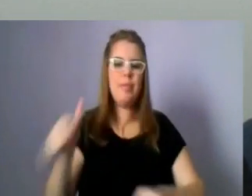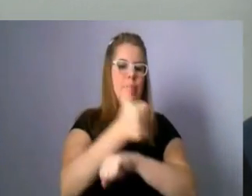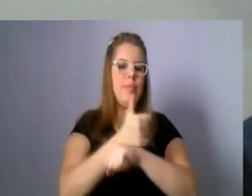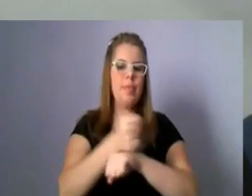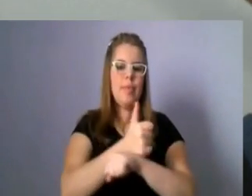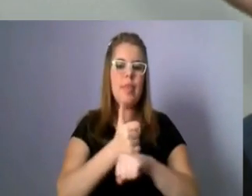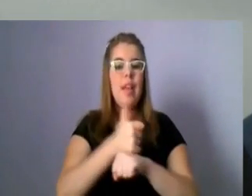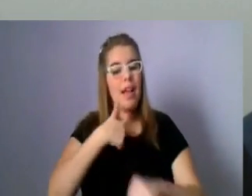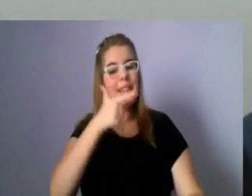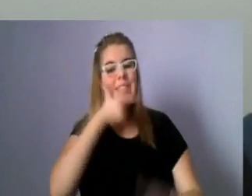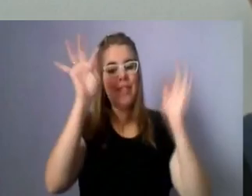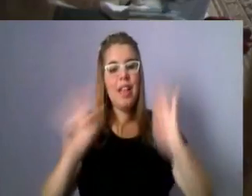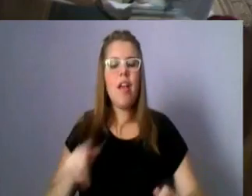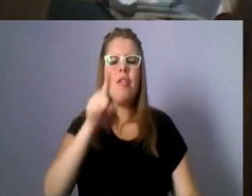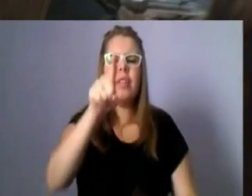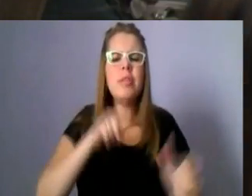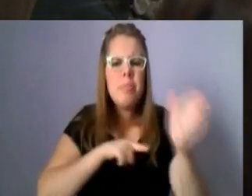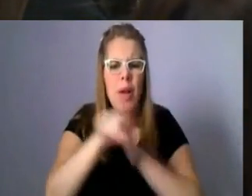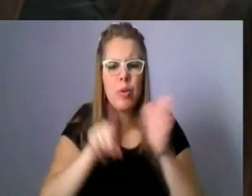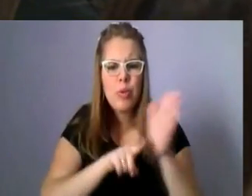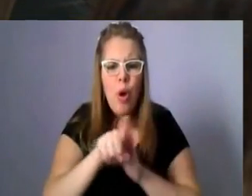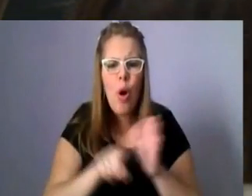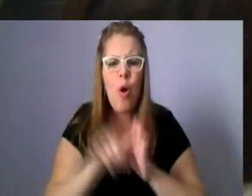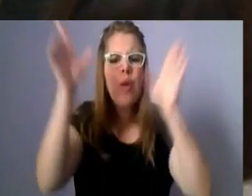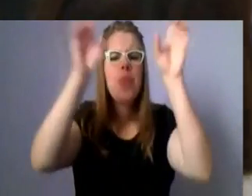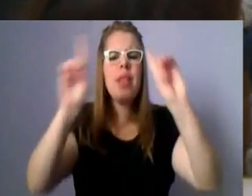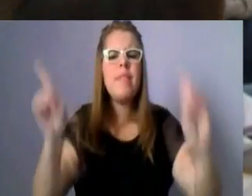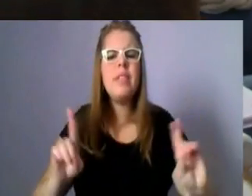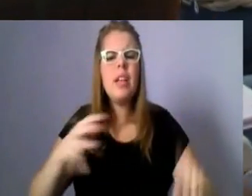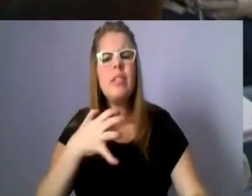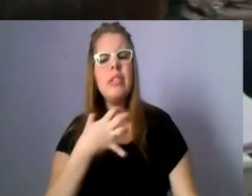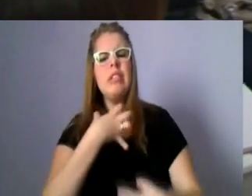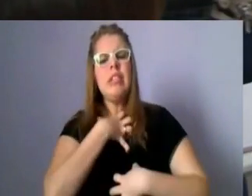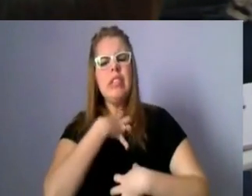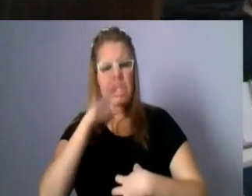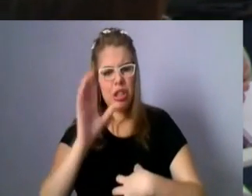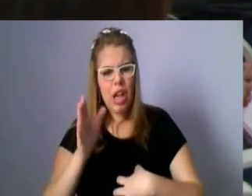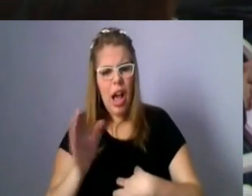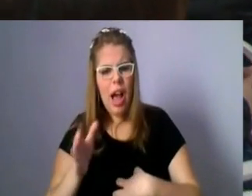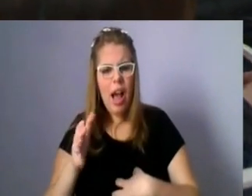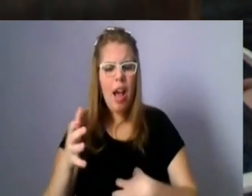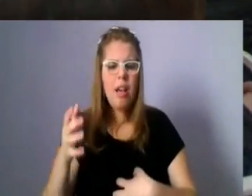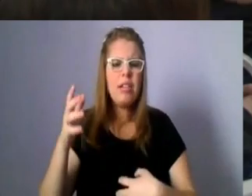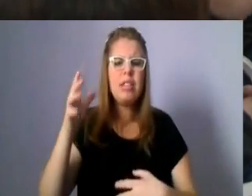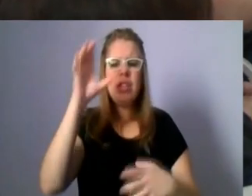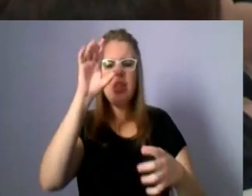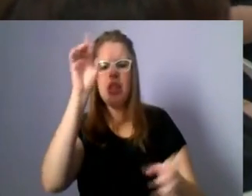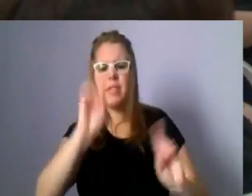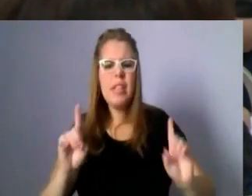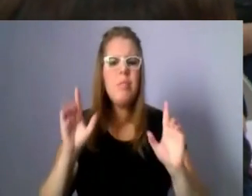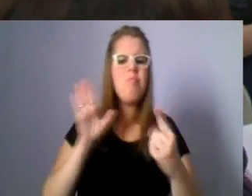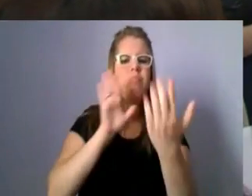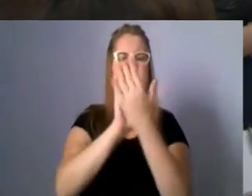N profissões, que é o que me deixa feliz. Você já se perguntou, em termos de sensação, qual é a deficiência mais impactante na